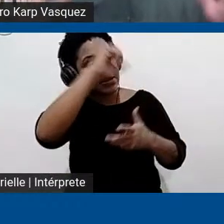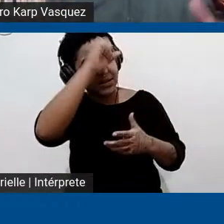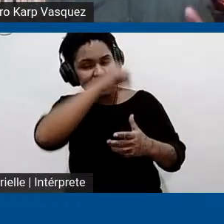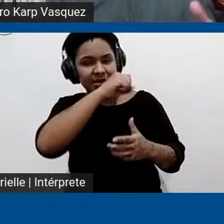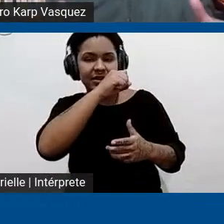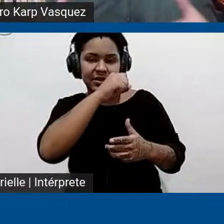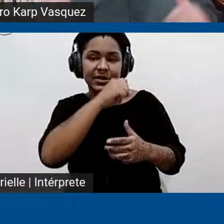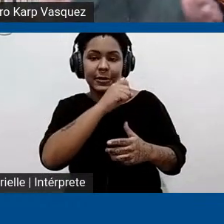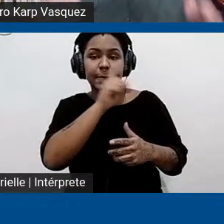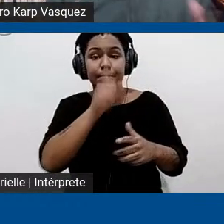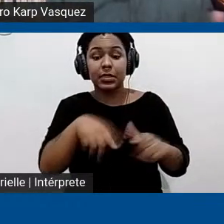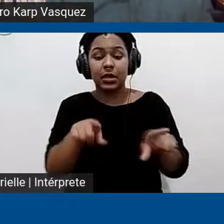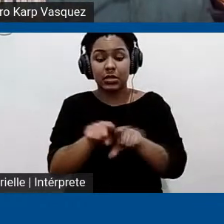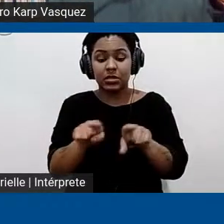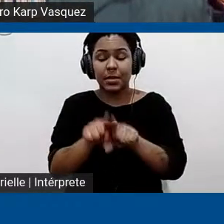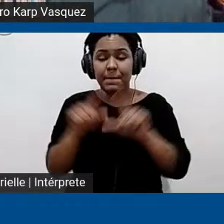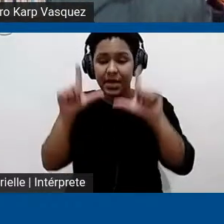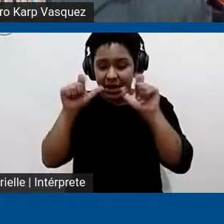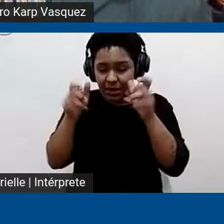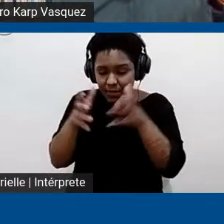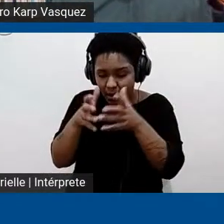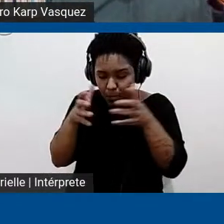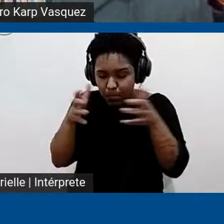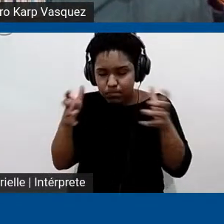grande formato, forçosamente,